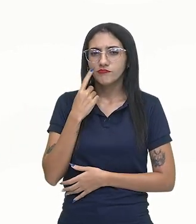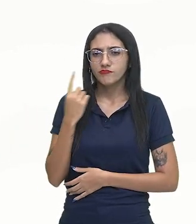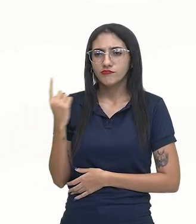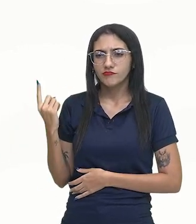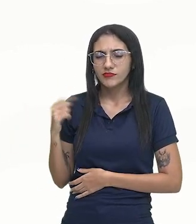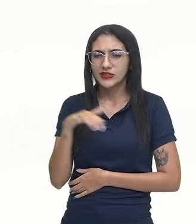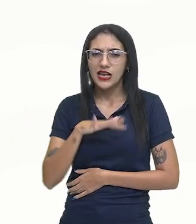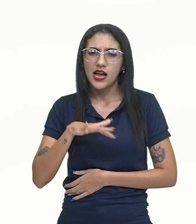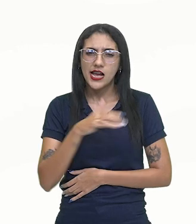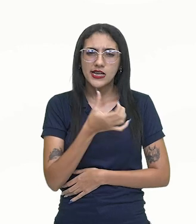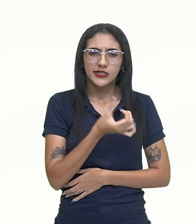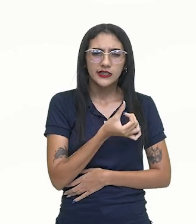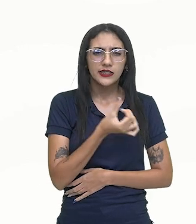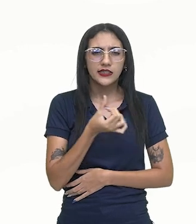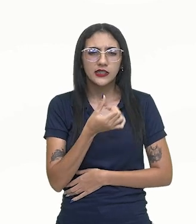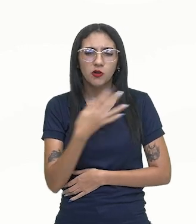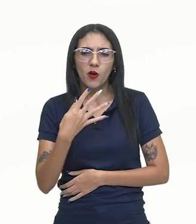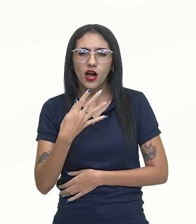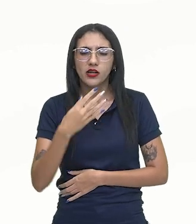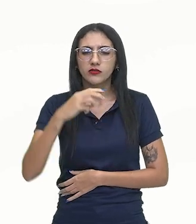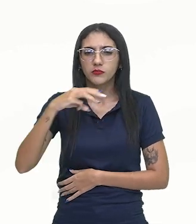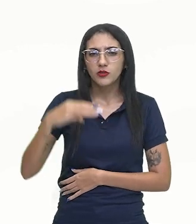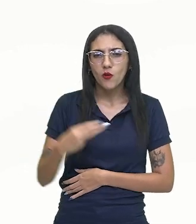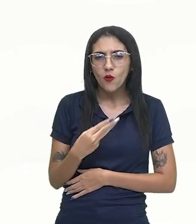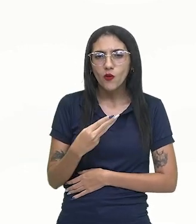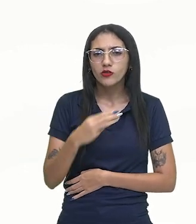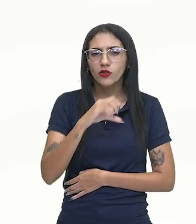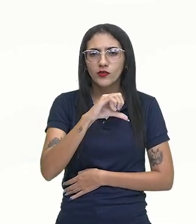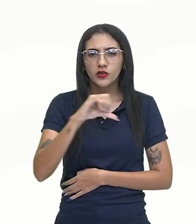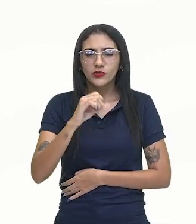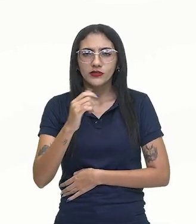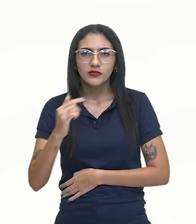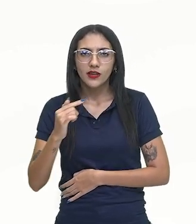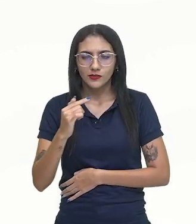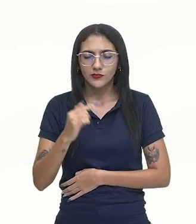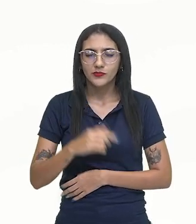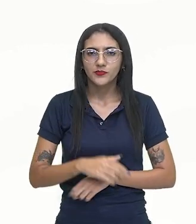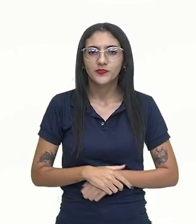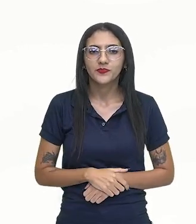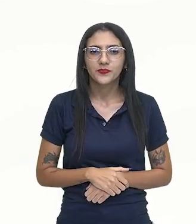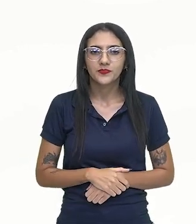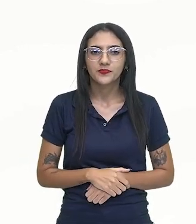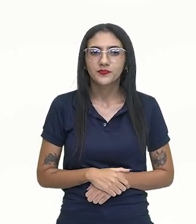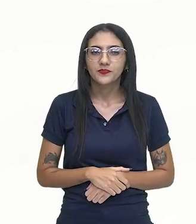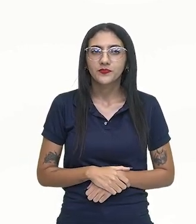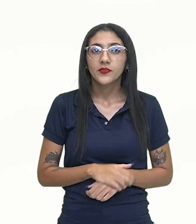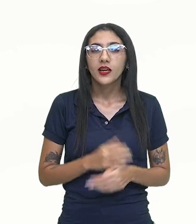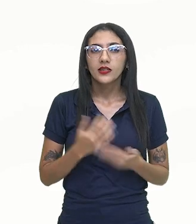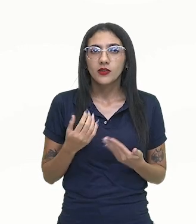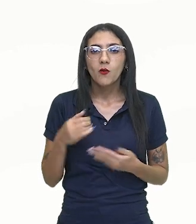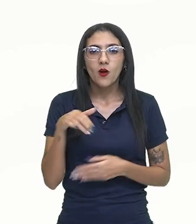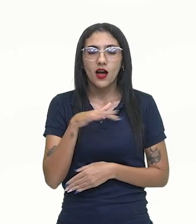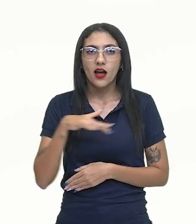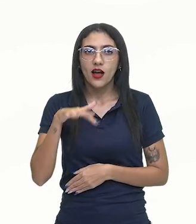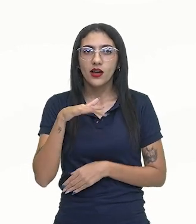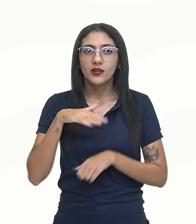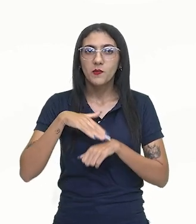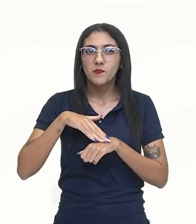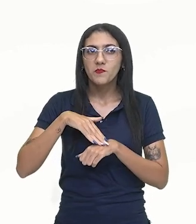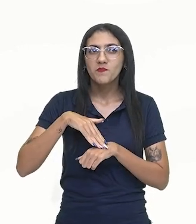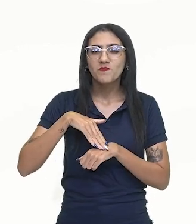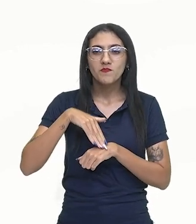de pessoas, né, compartilhando essa região aqui do mundo. Beleza, pessoal? Então, a área mais